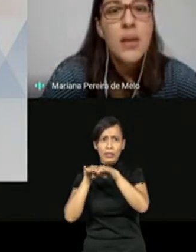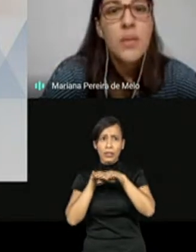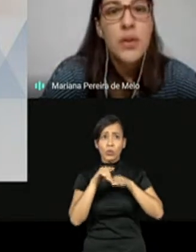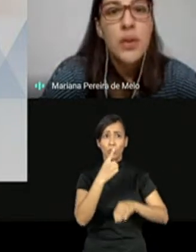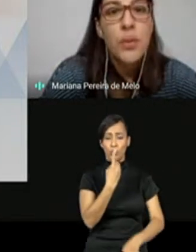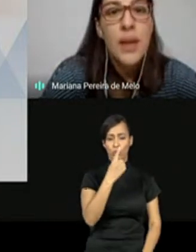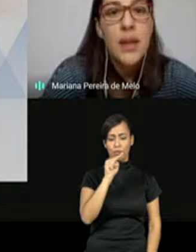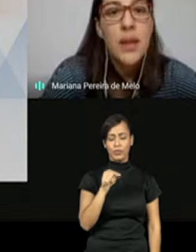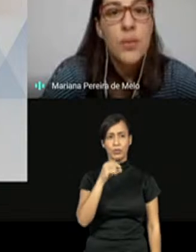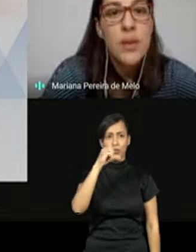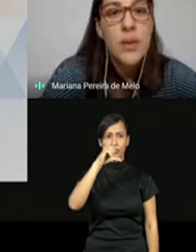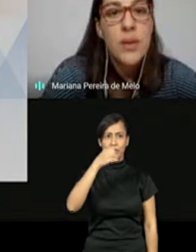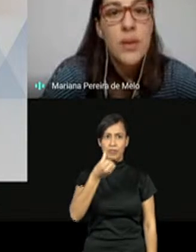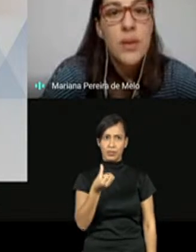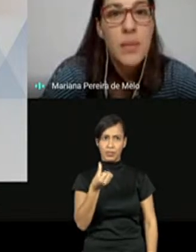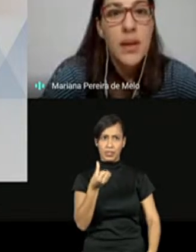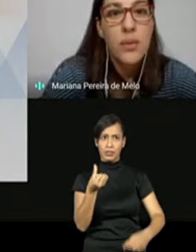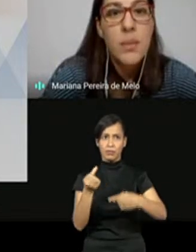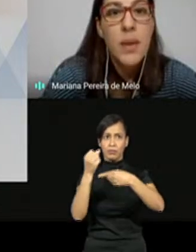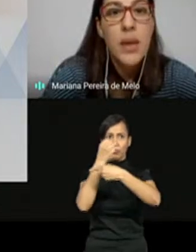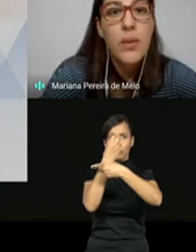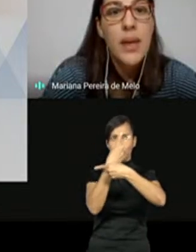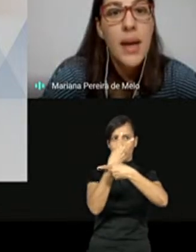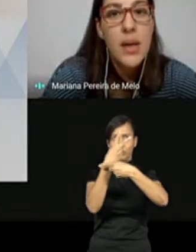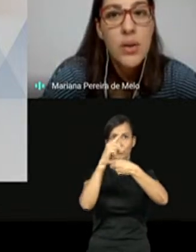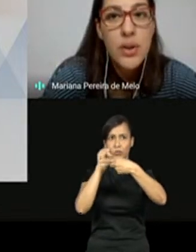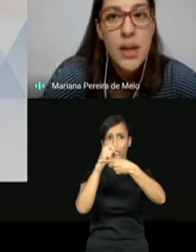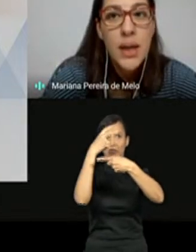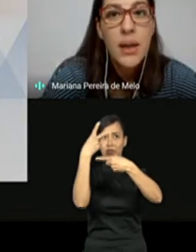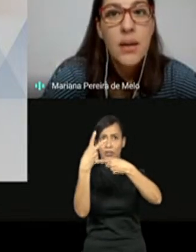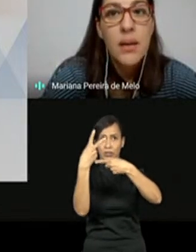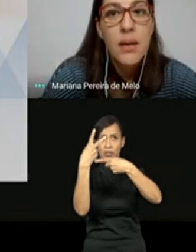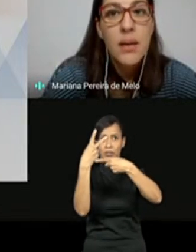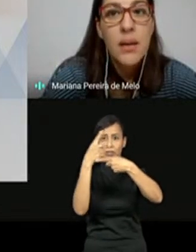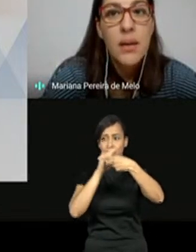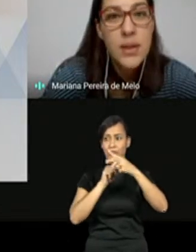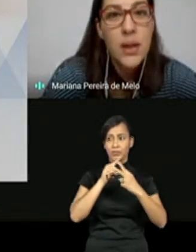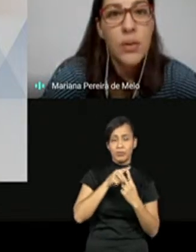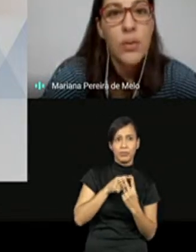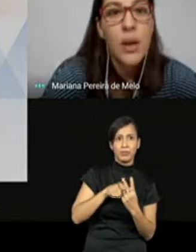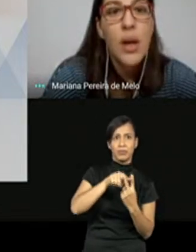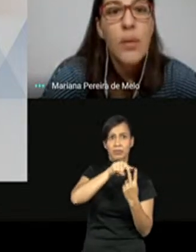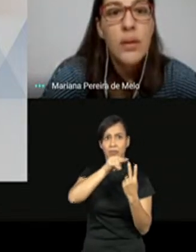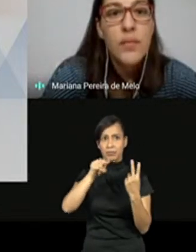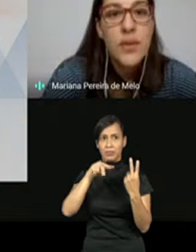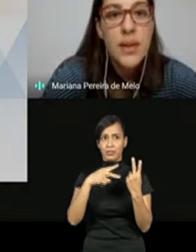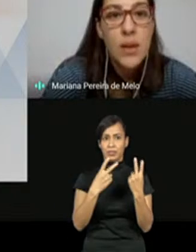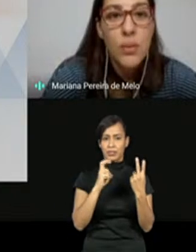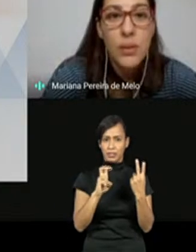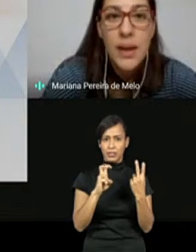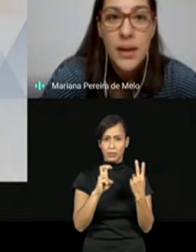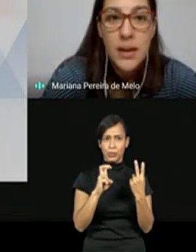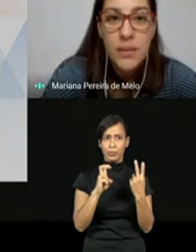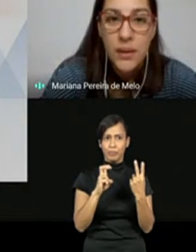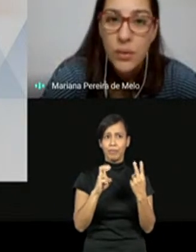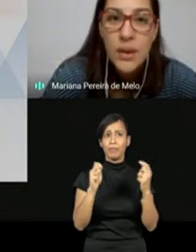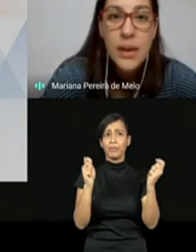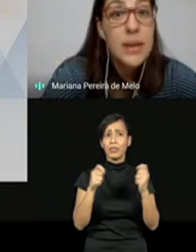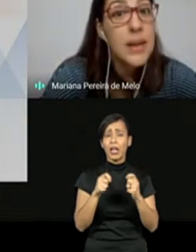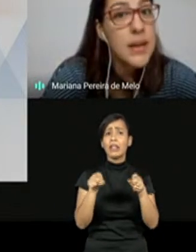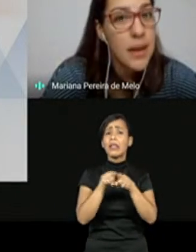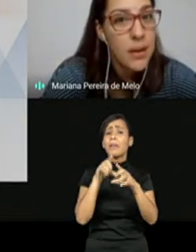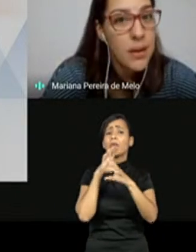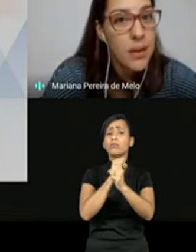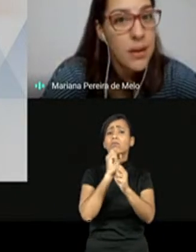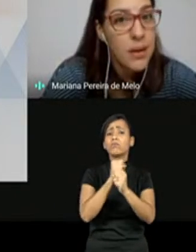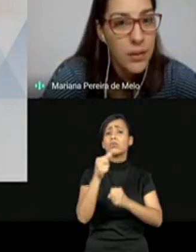e aí substituir aqui o sigma, que é 2,5, e raiz de n, que é 25. Quando vocês calcularem esse valor,